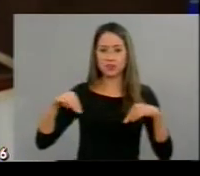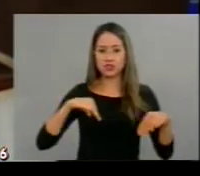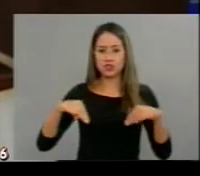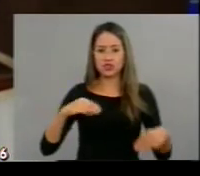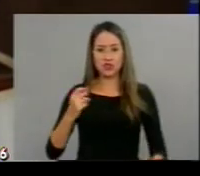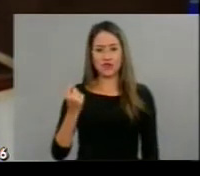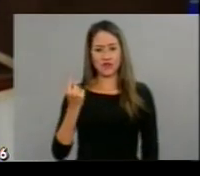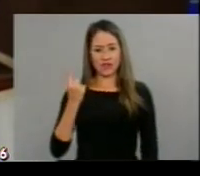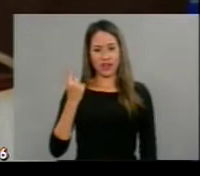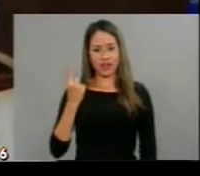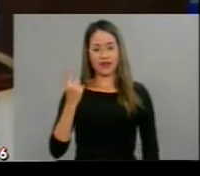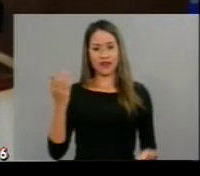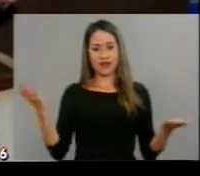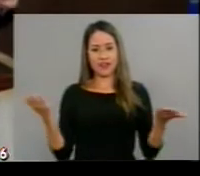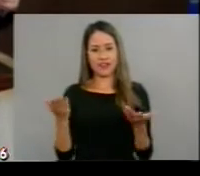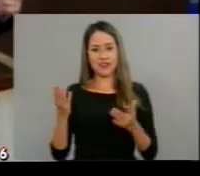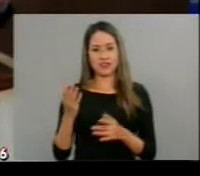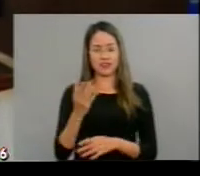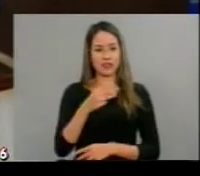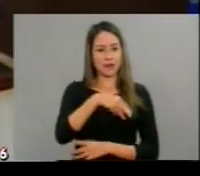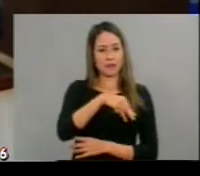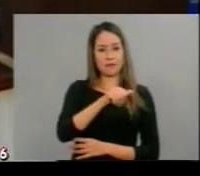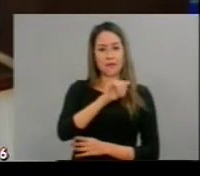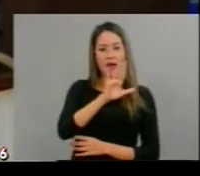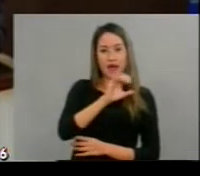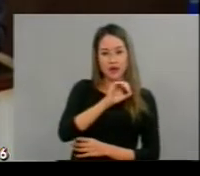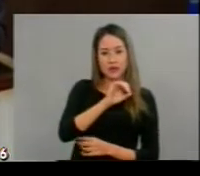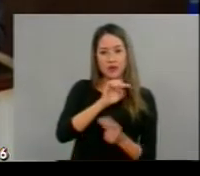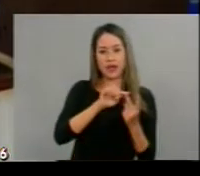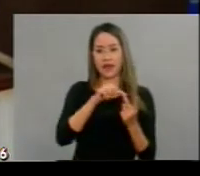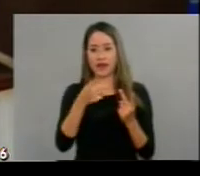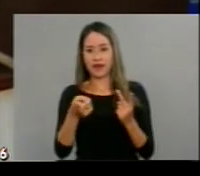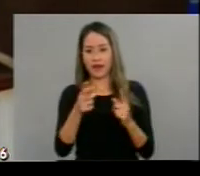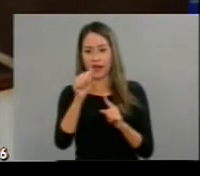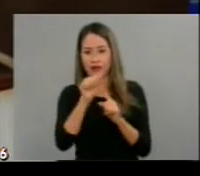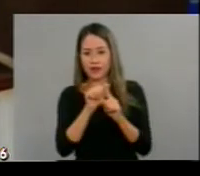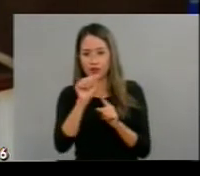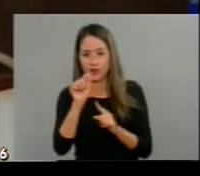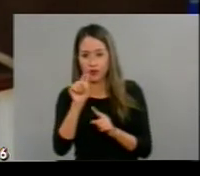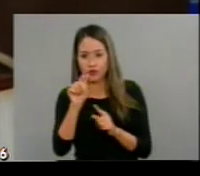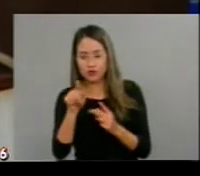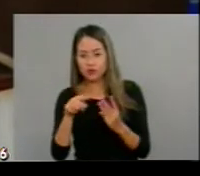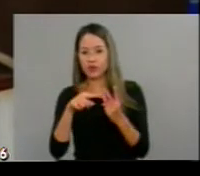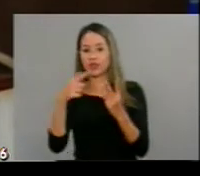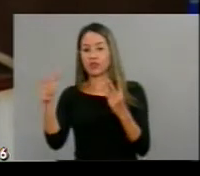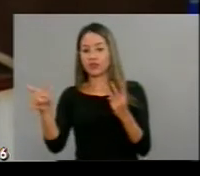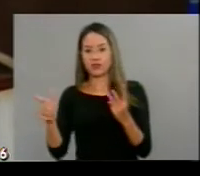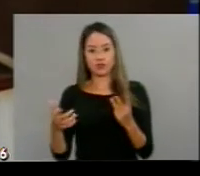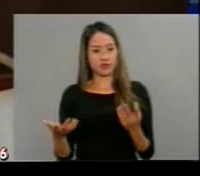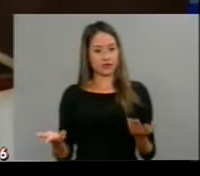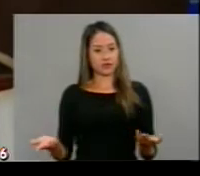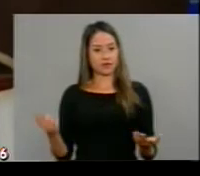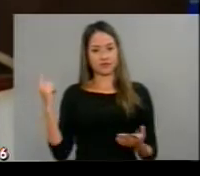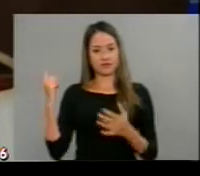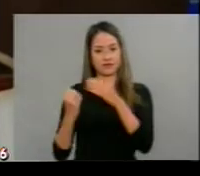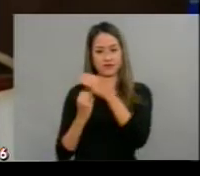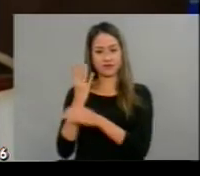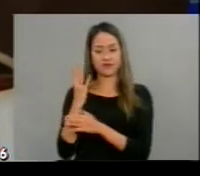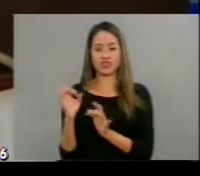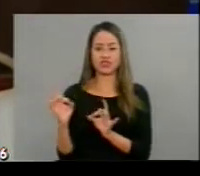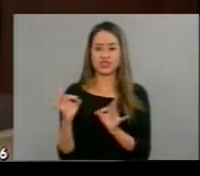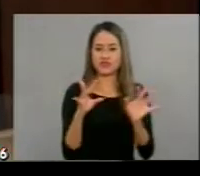Nós estamos em agosto. 10 de maio, dia 12 ele vira ministro, em agosto já vai para o plenário. Para criar isso, para vender